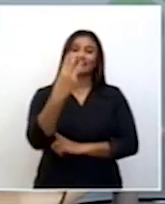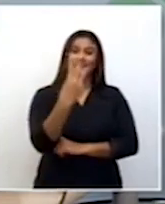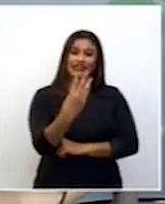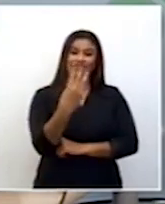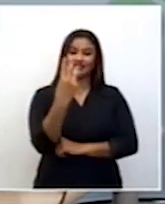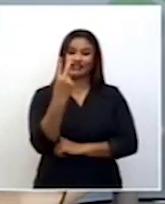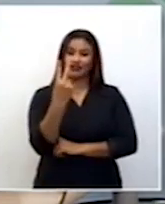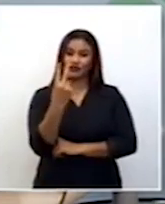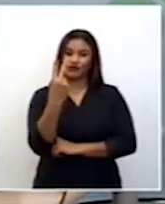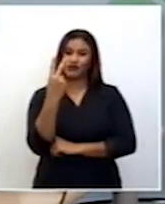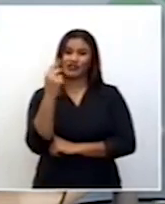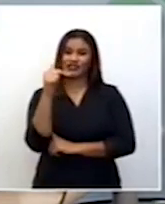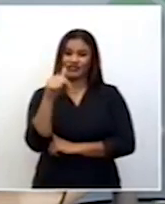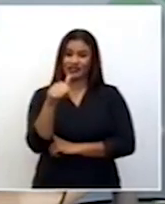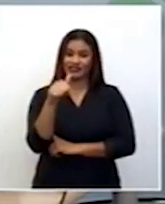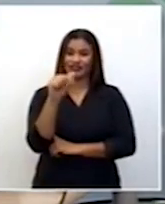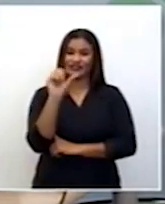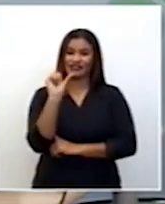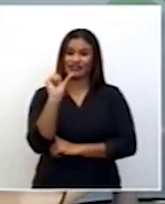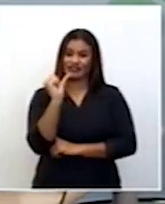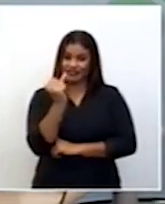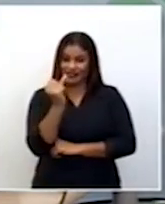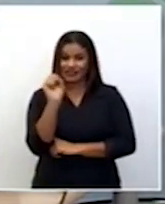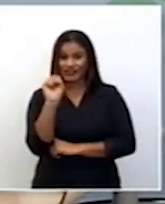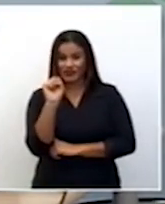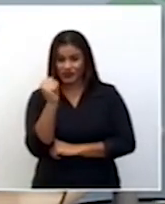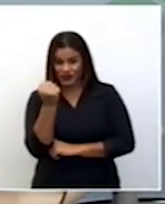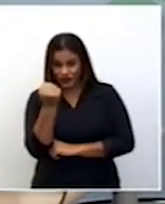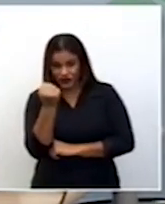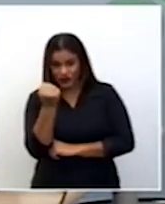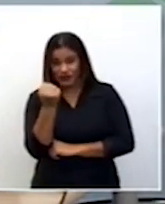32.768, né, que não está correto. O correto é